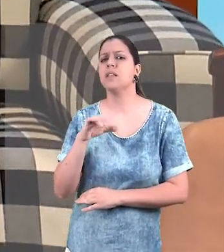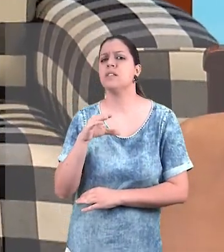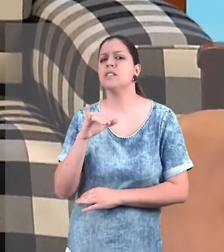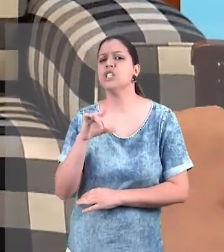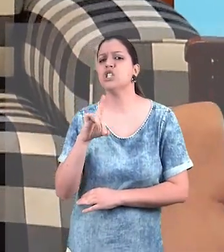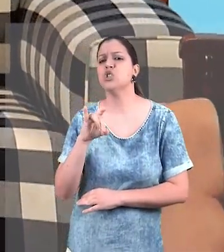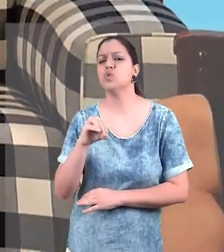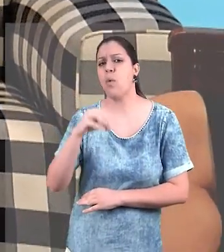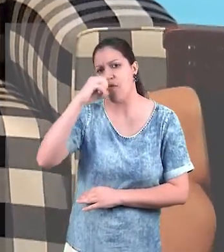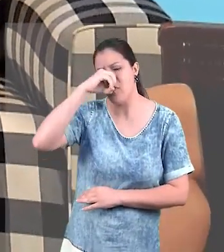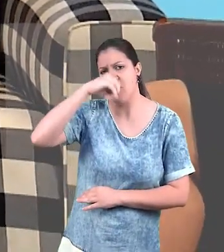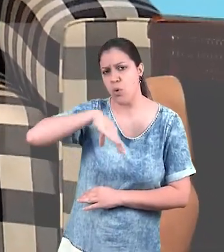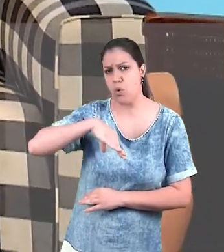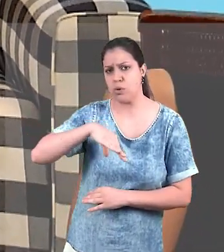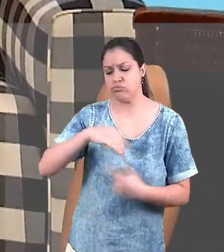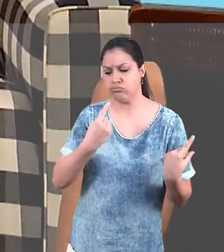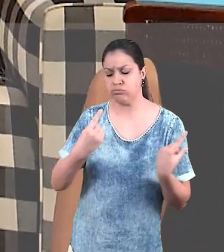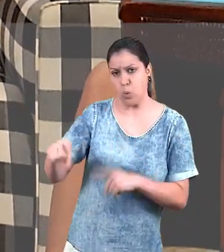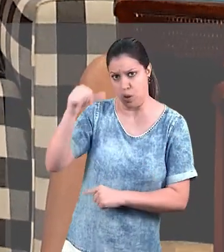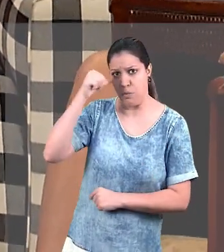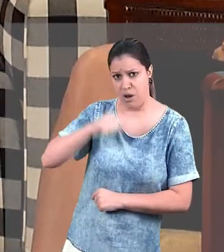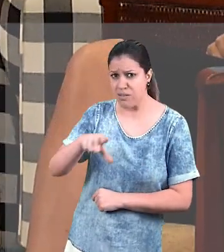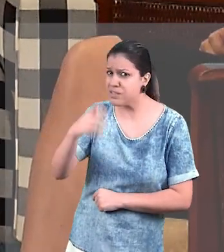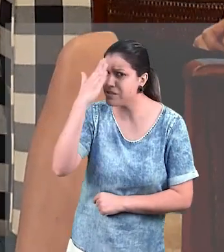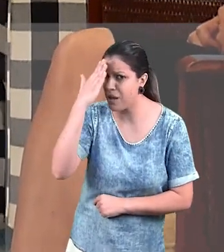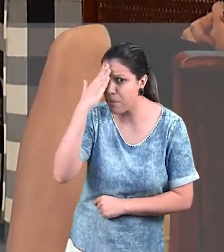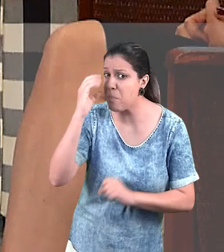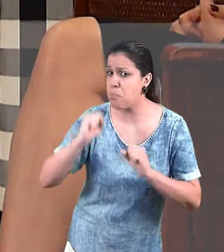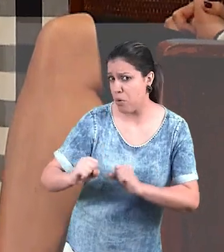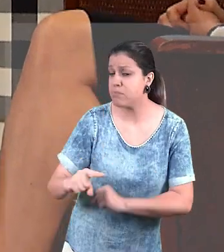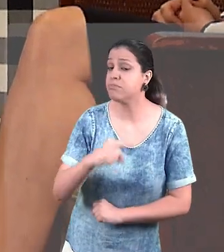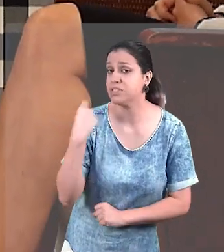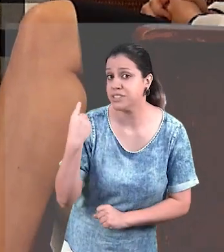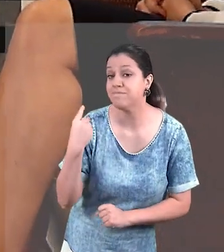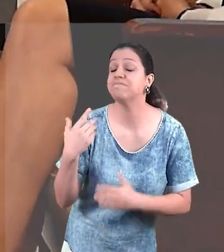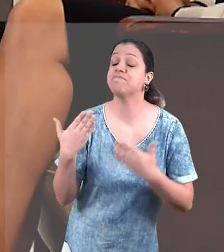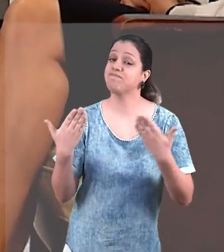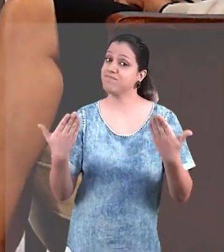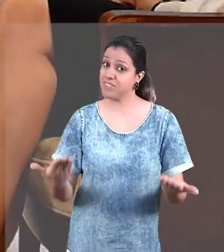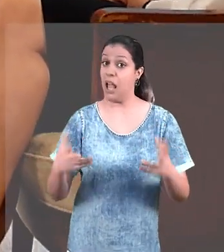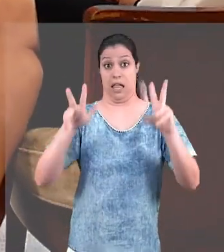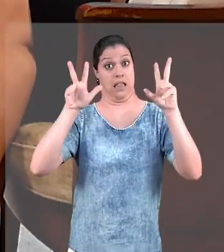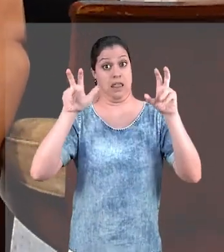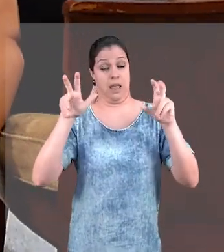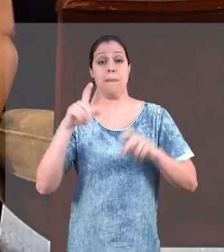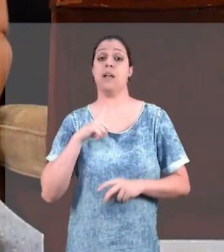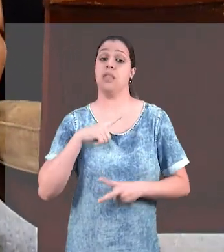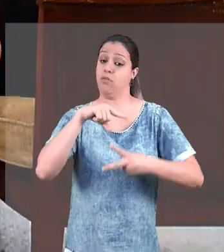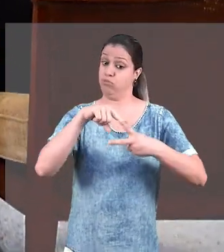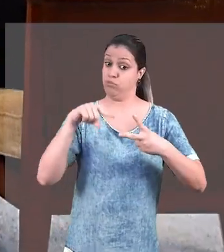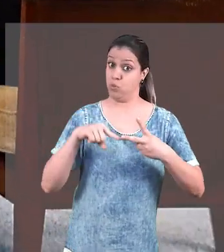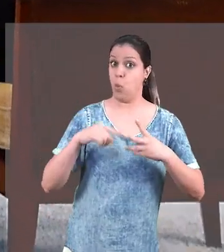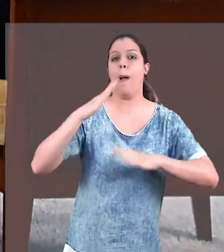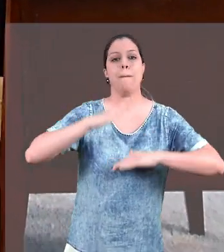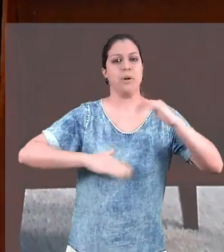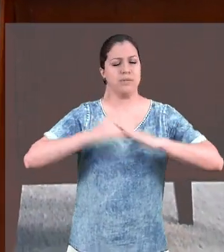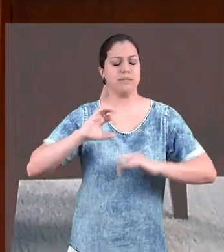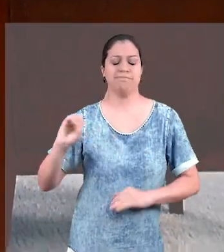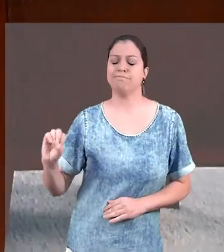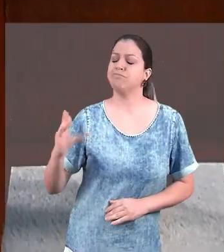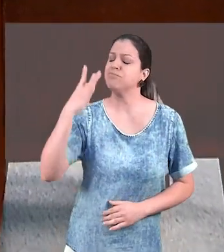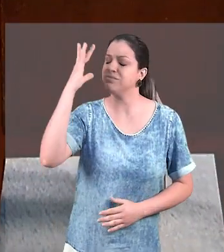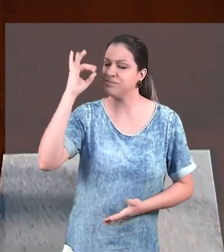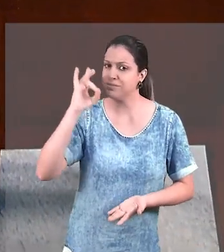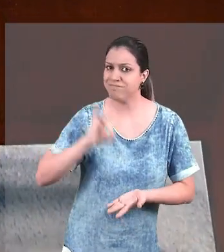que a violência doméstica pode acabar em morte? Pois é, para falar sobre o tema, eu recebo duas profissionais que viveram